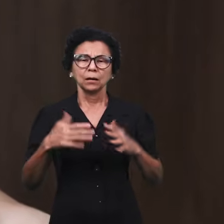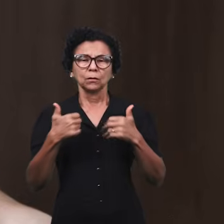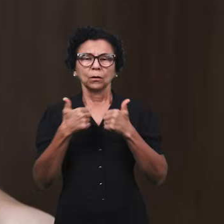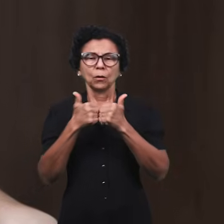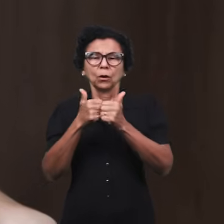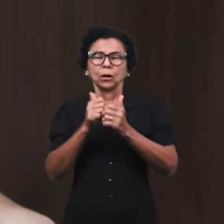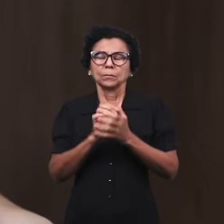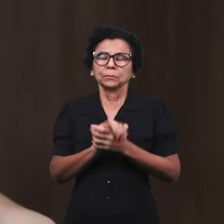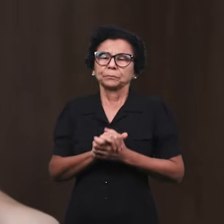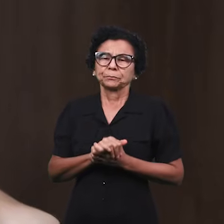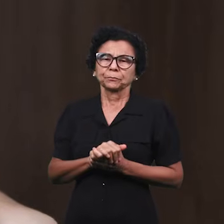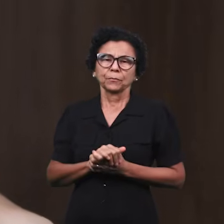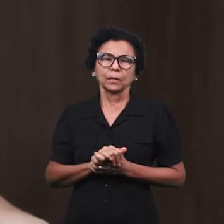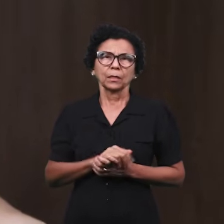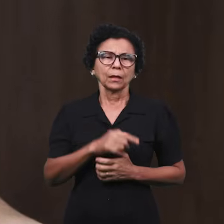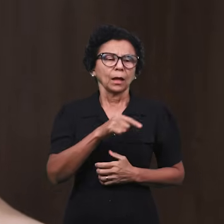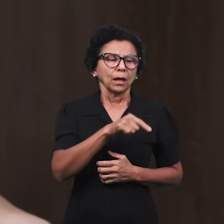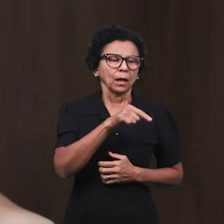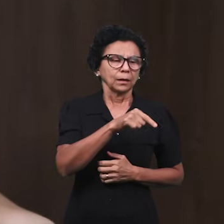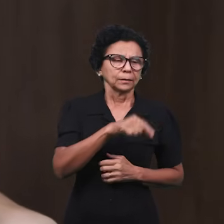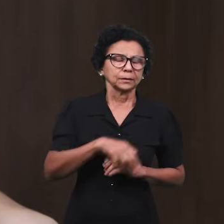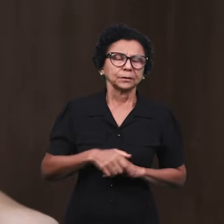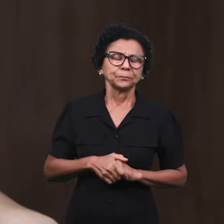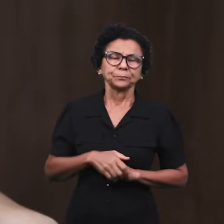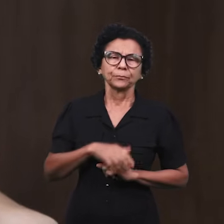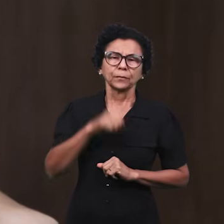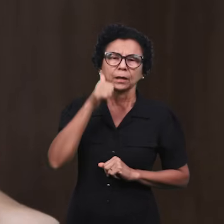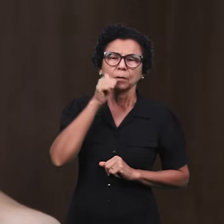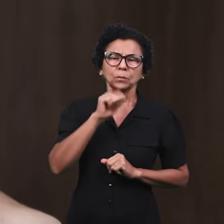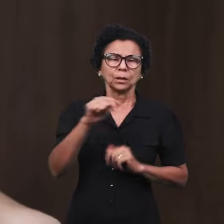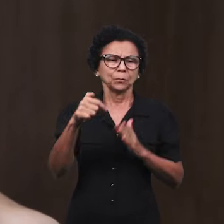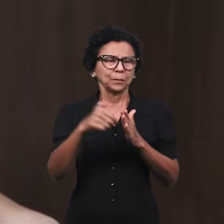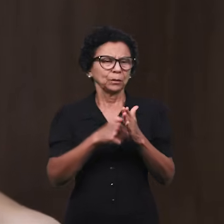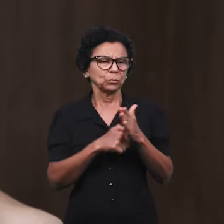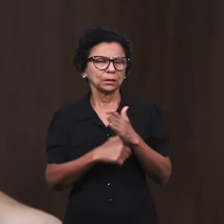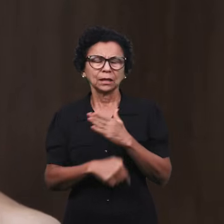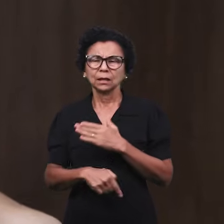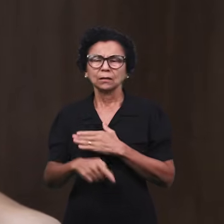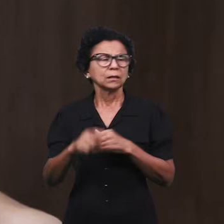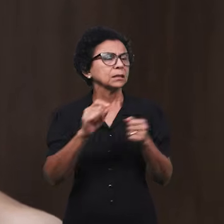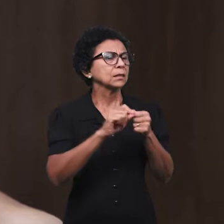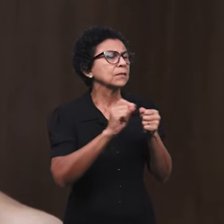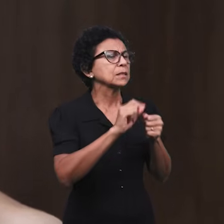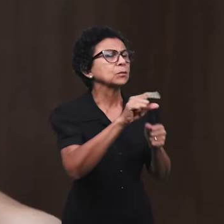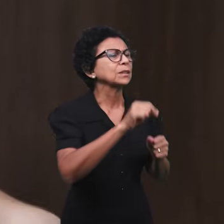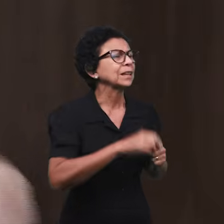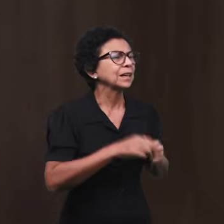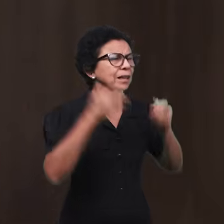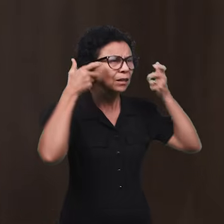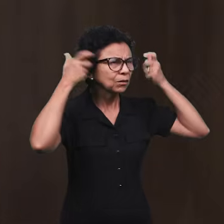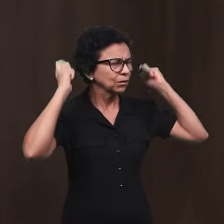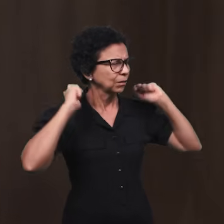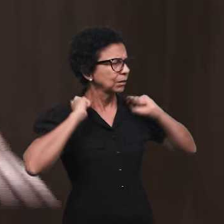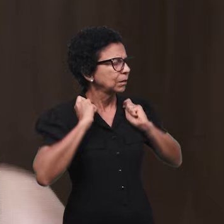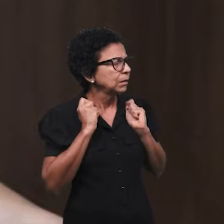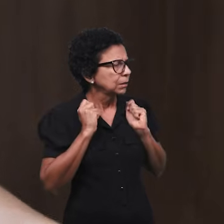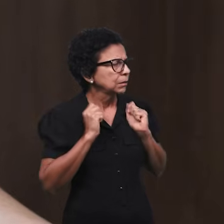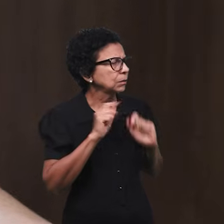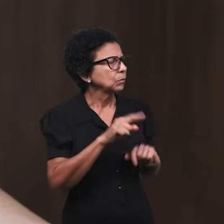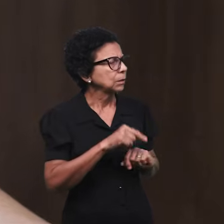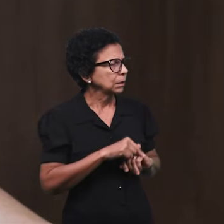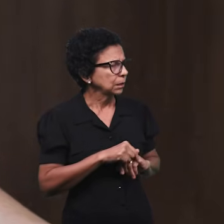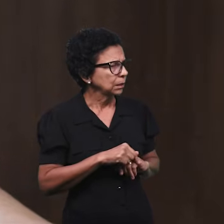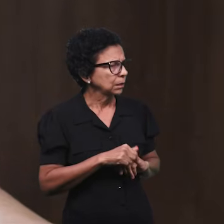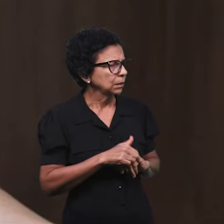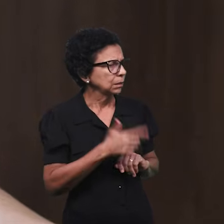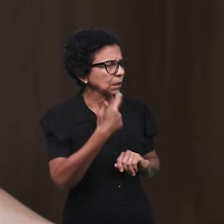parou, ela falou, o que você está fazendo? Eu tirei o fone e falei, quê? Ah, o que você está fazendo? Eu falei, estou praticando uma